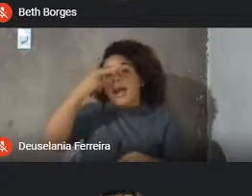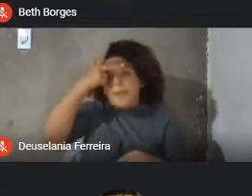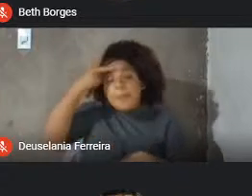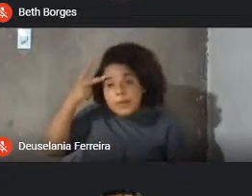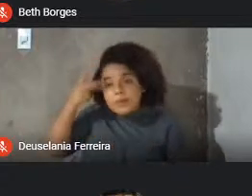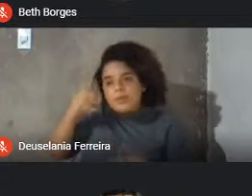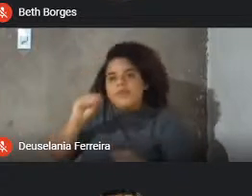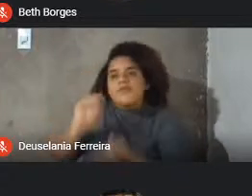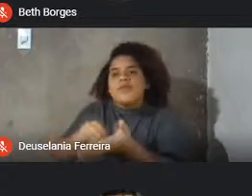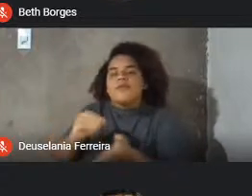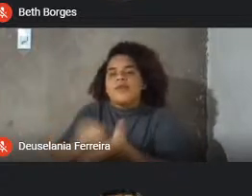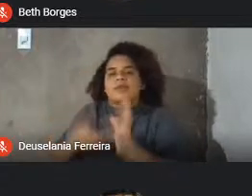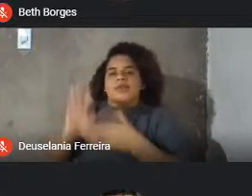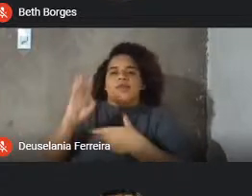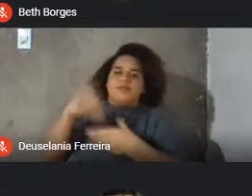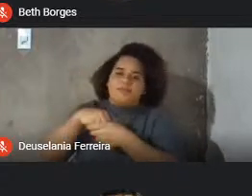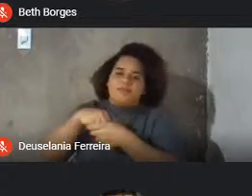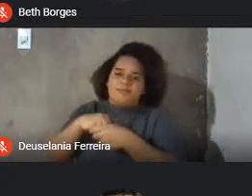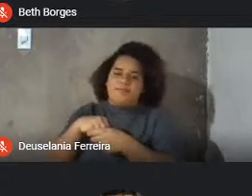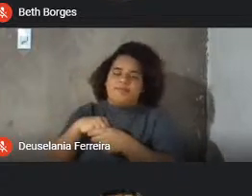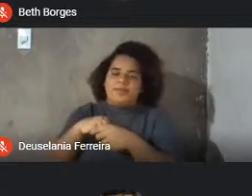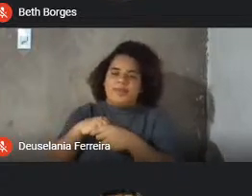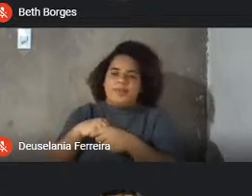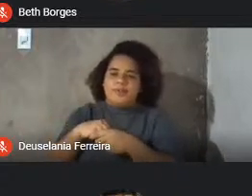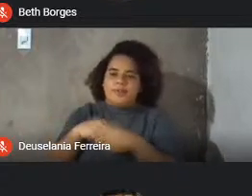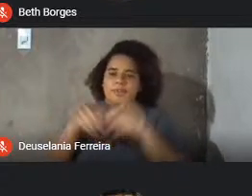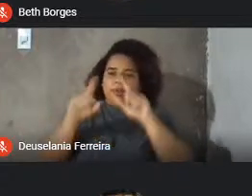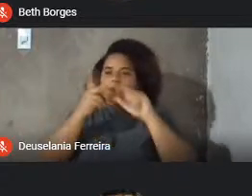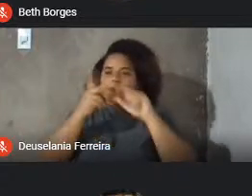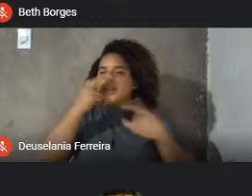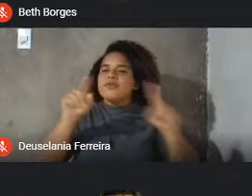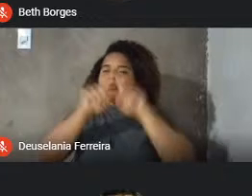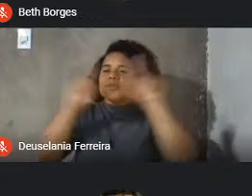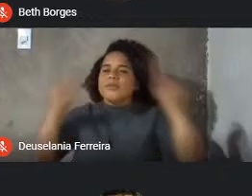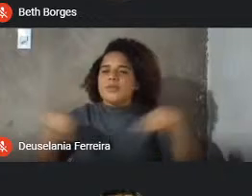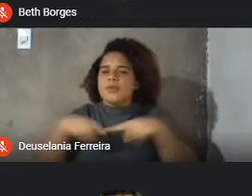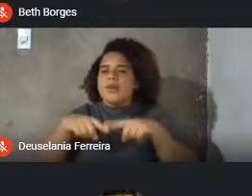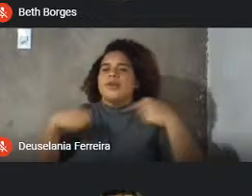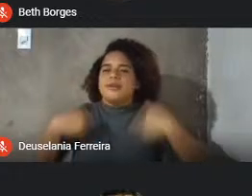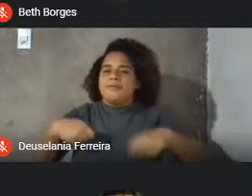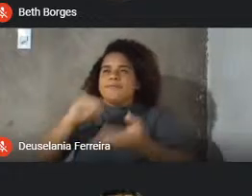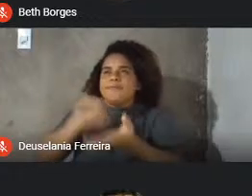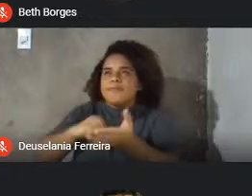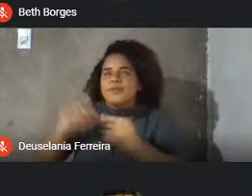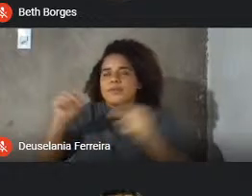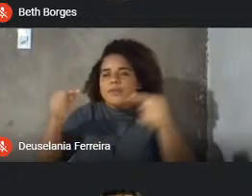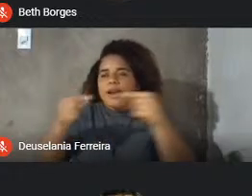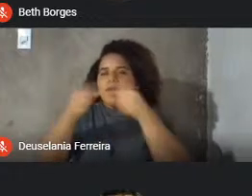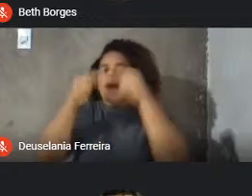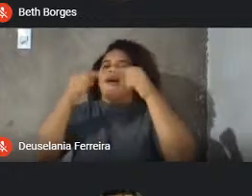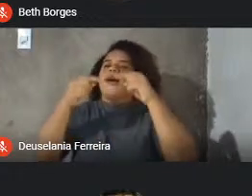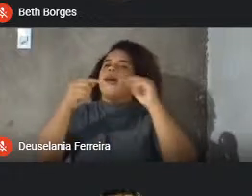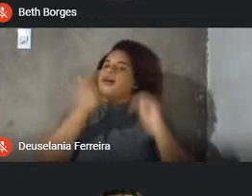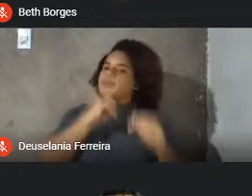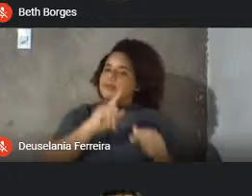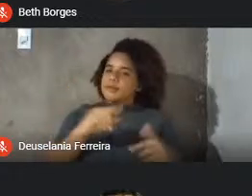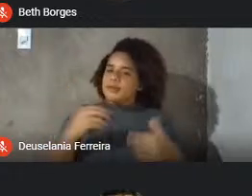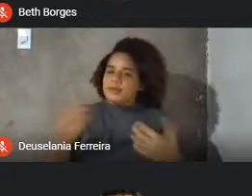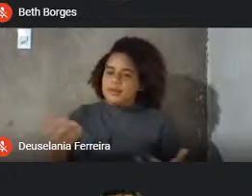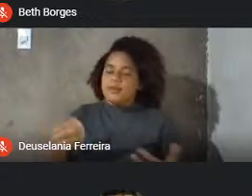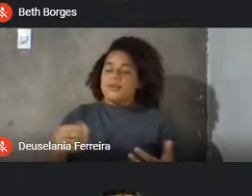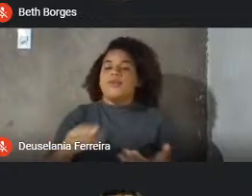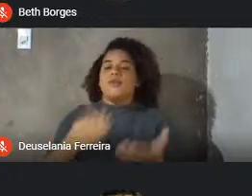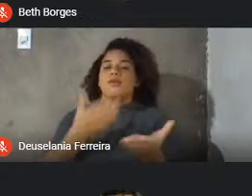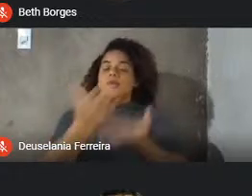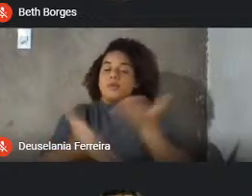acontece. E dentro desse papel, ele vai colocando no lugar, né? Quer colocar no